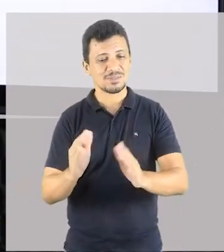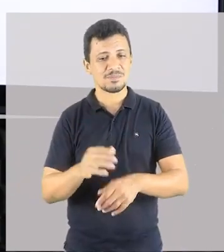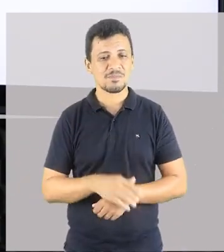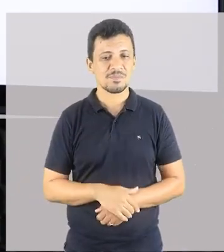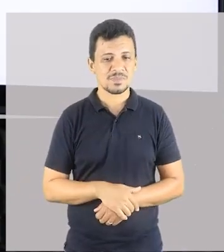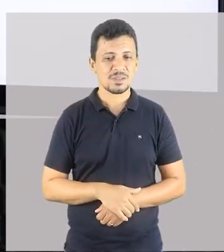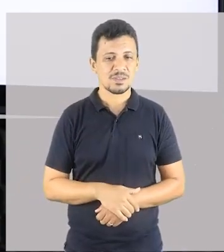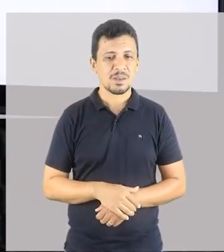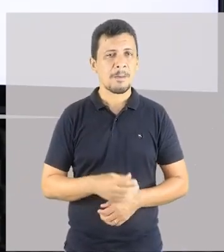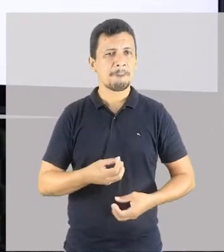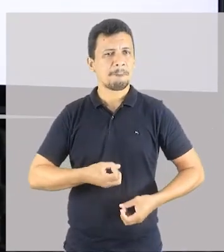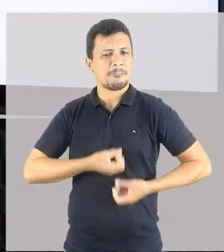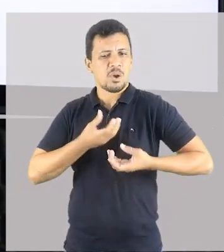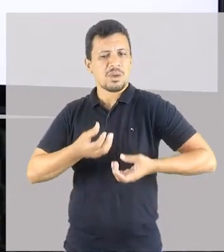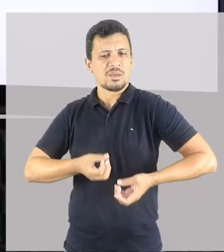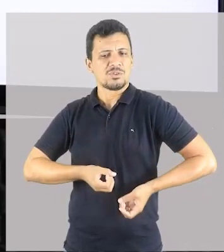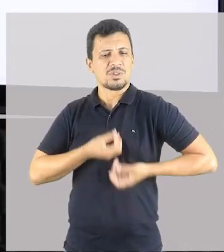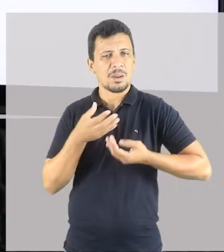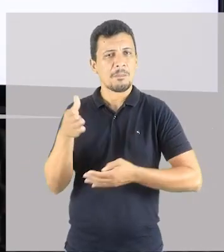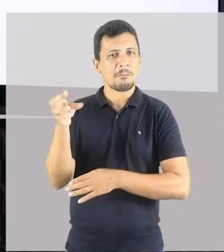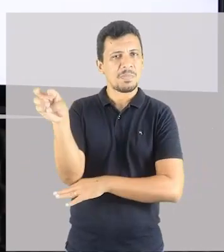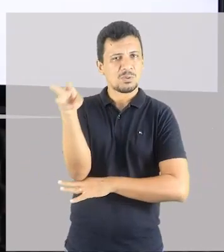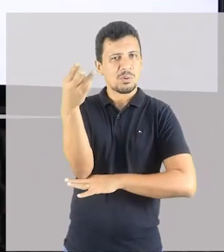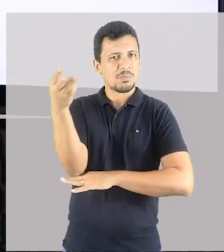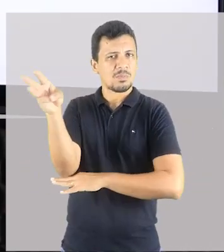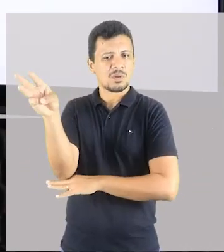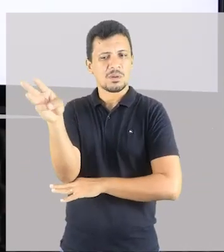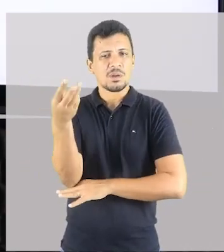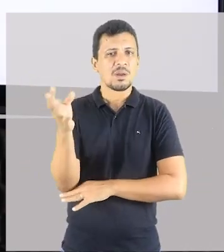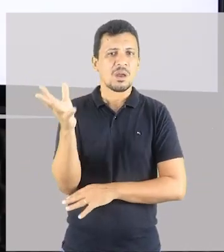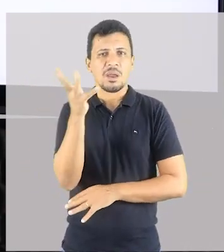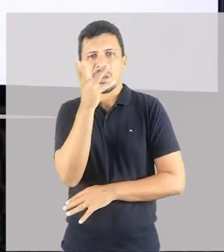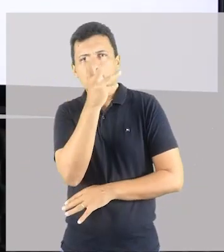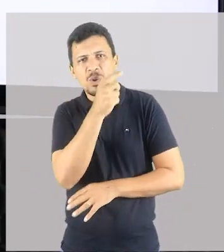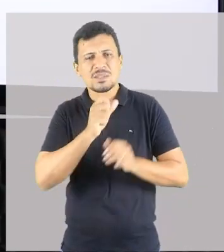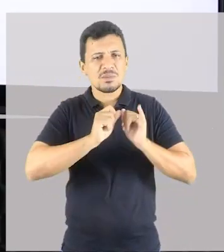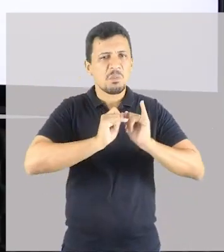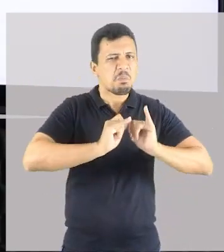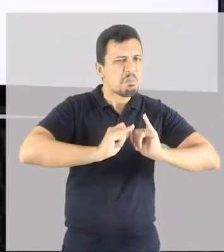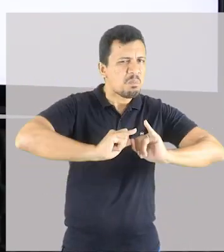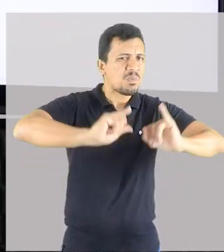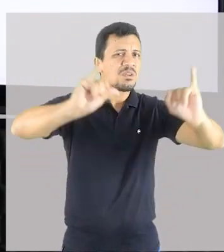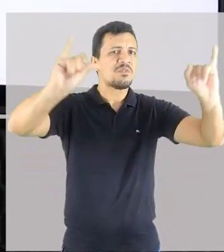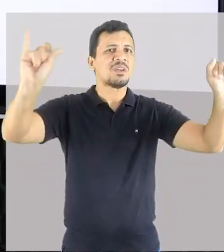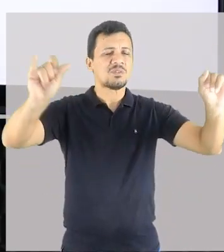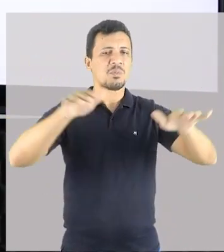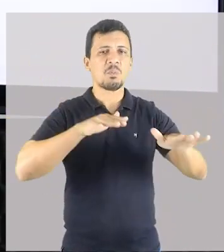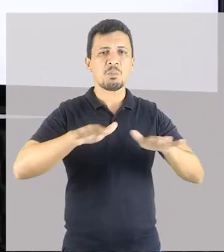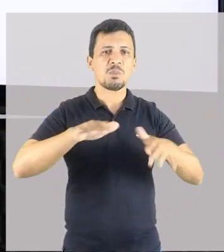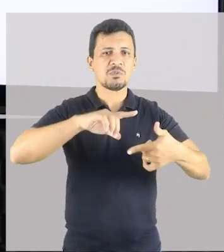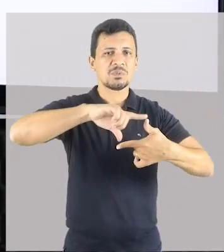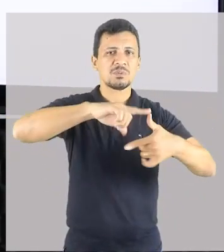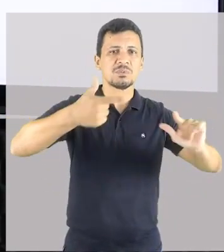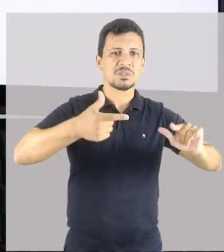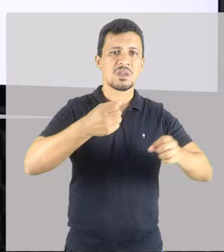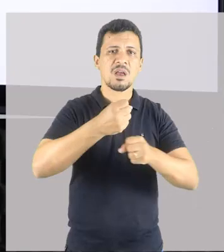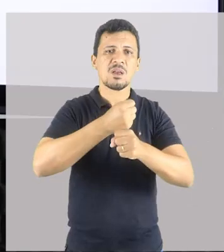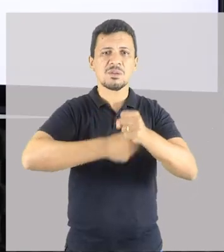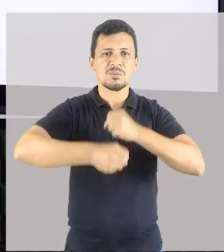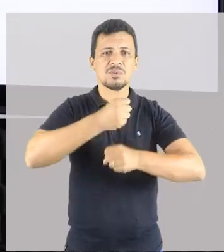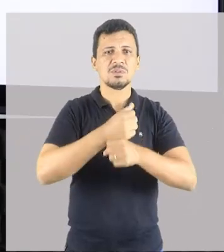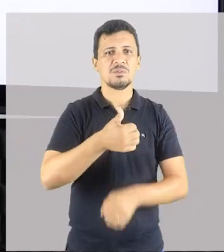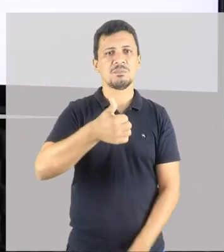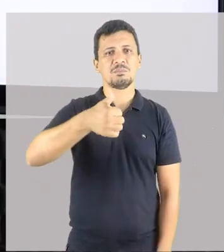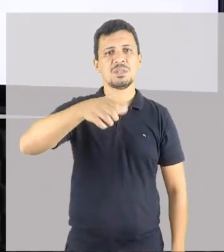certo? Poética de Manuel Bandeira é quase um manifesto do movimento modernista brasileiro de